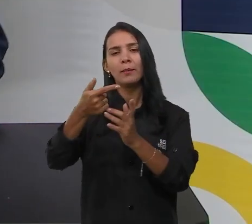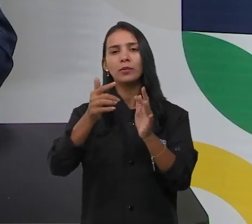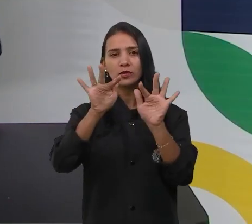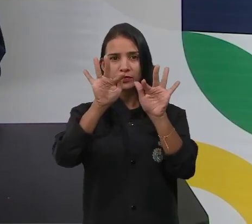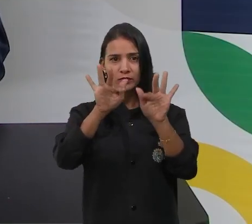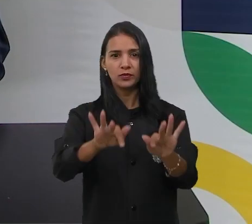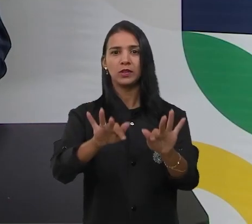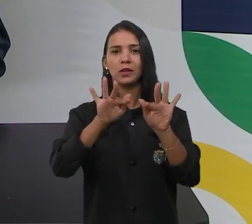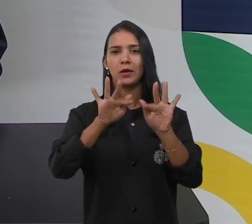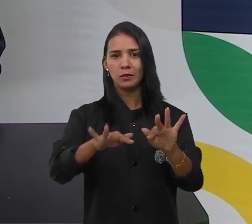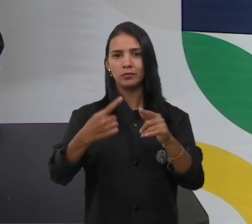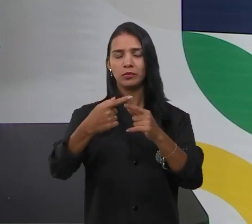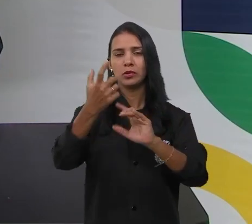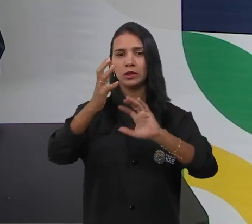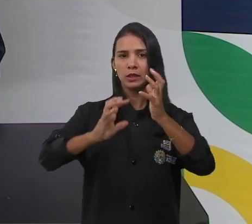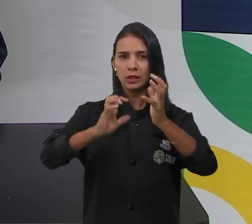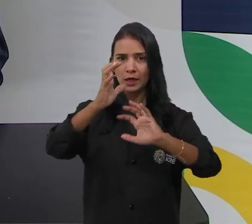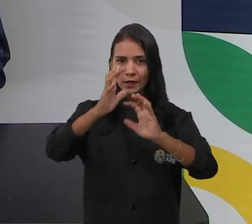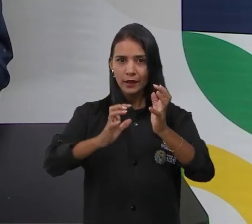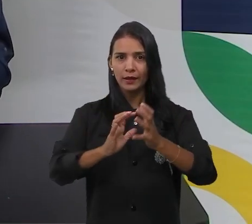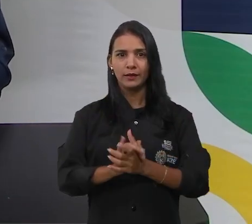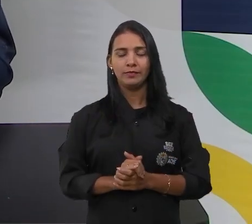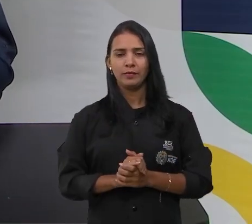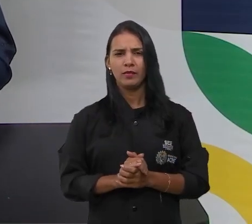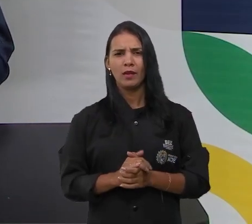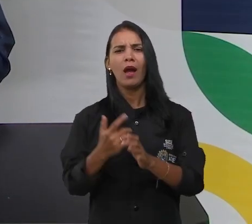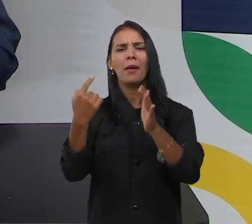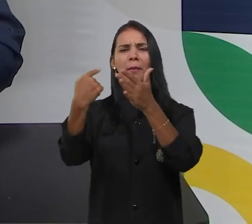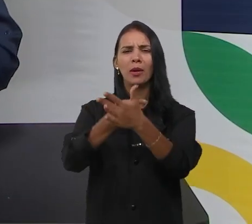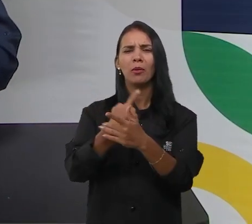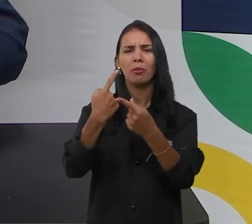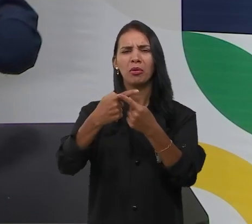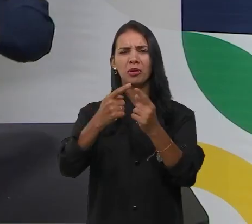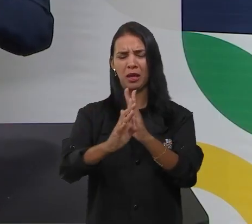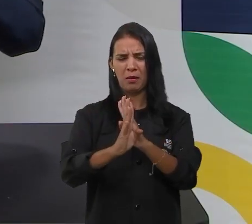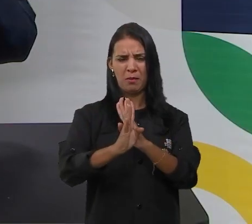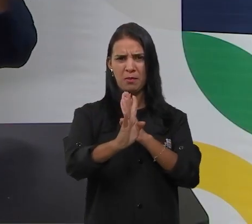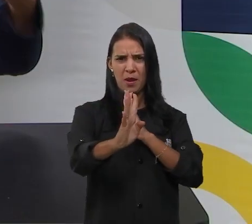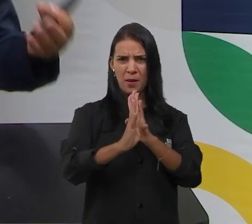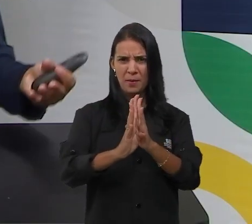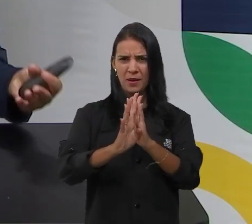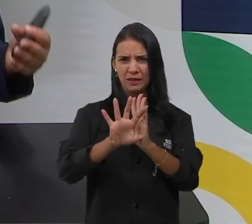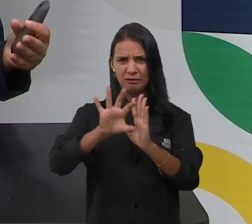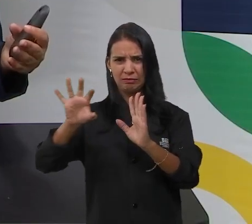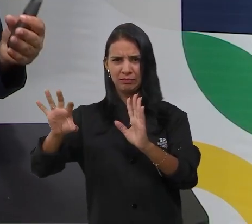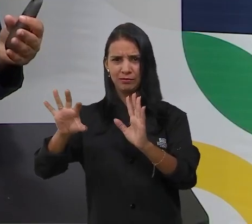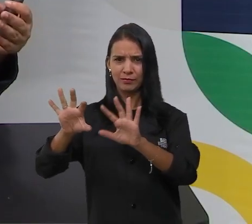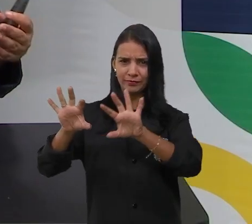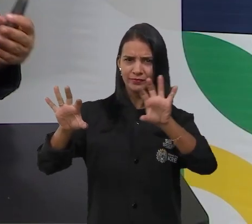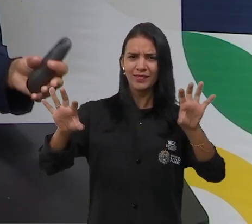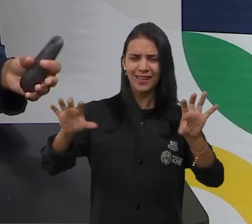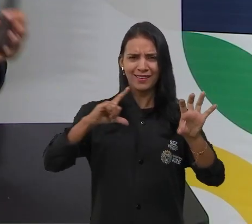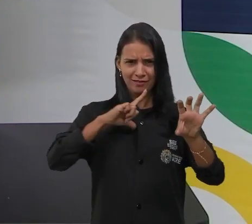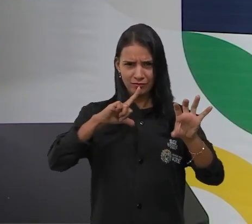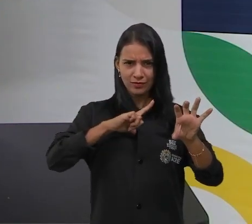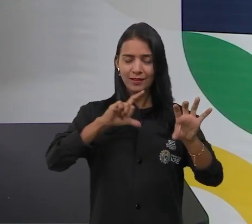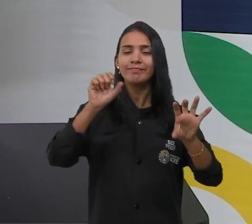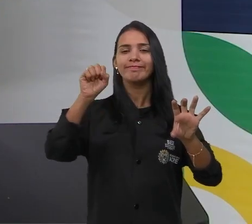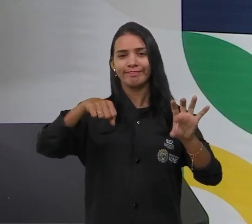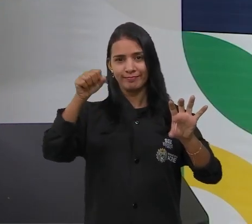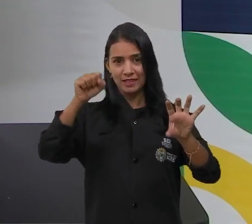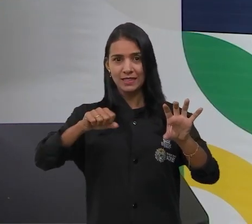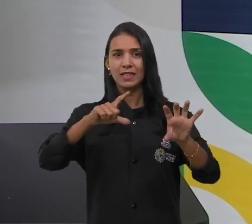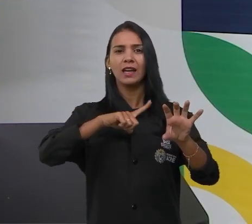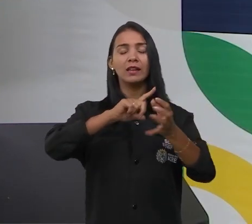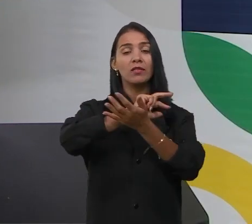que a cidade de Berlim era dividida por um muro? Pessoal, existem várias questões que